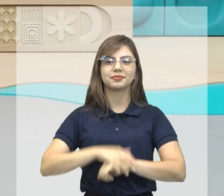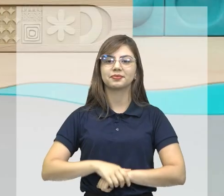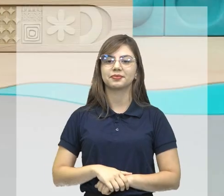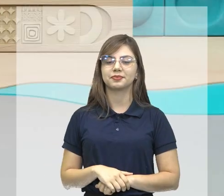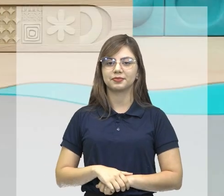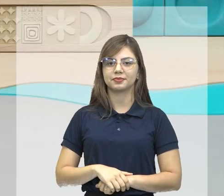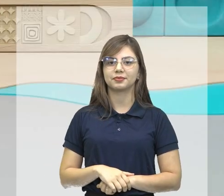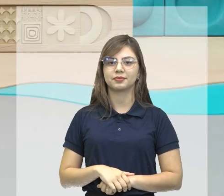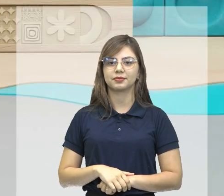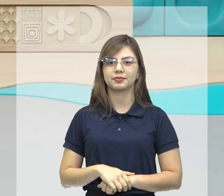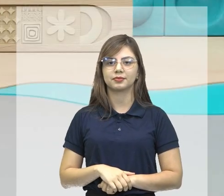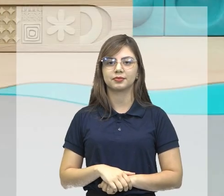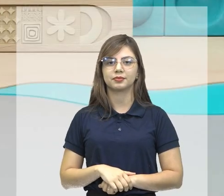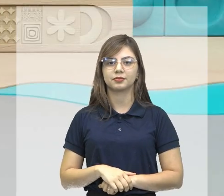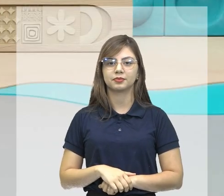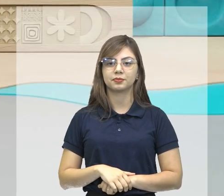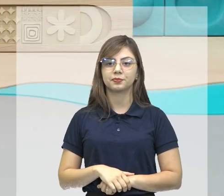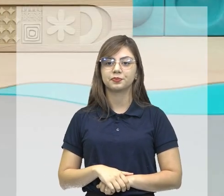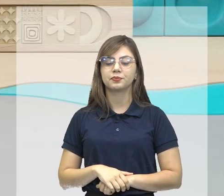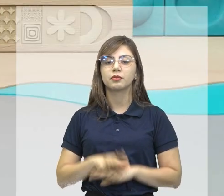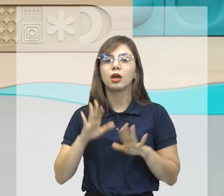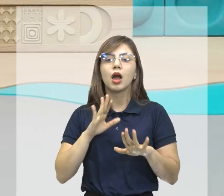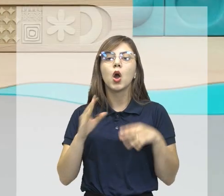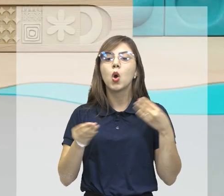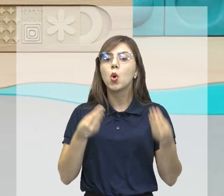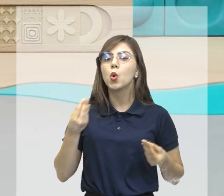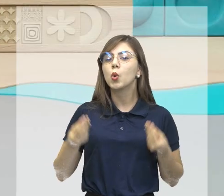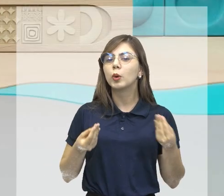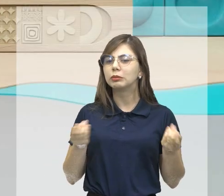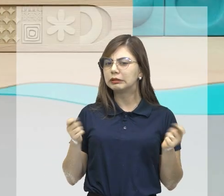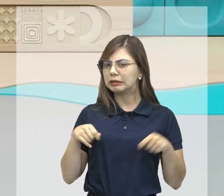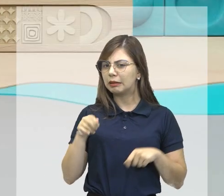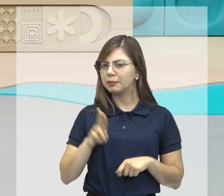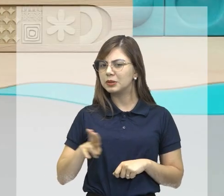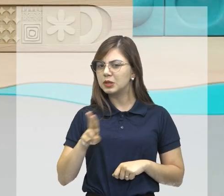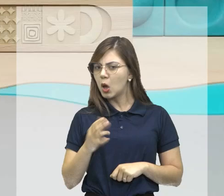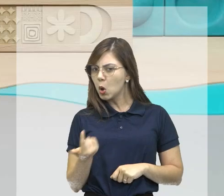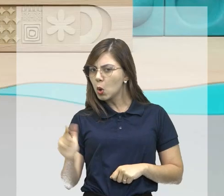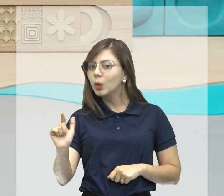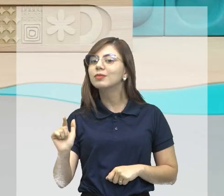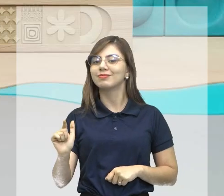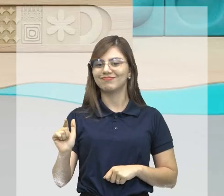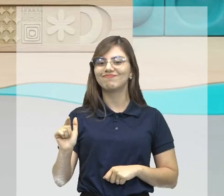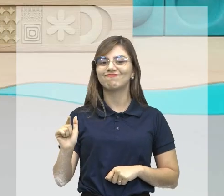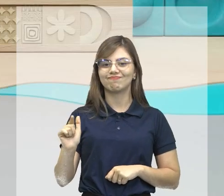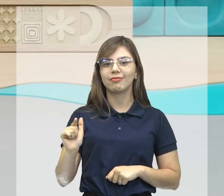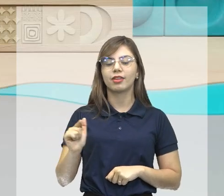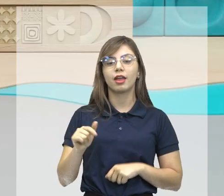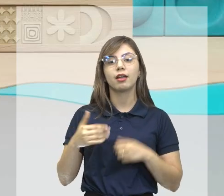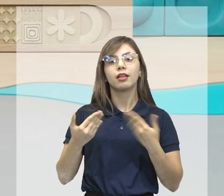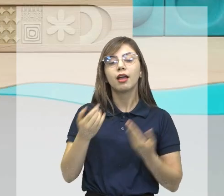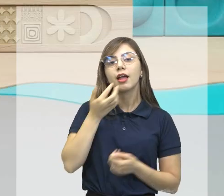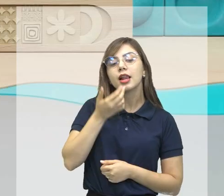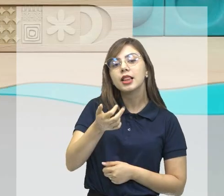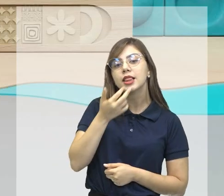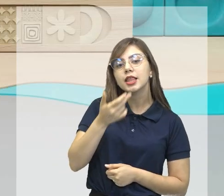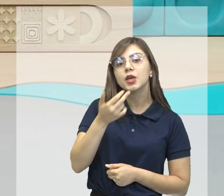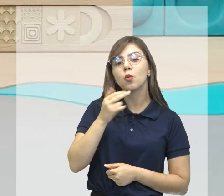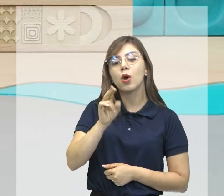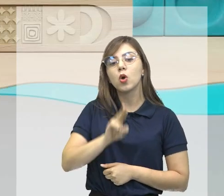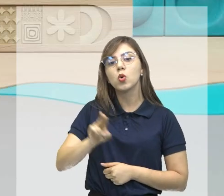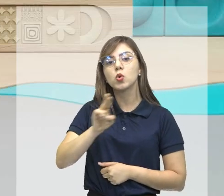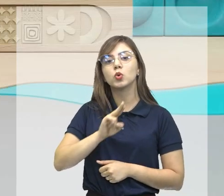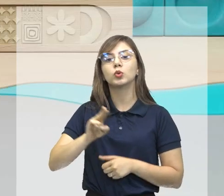esse detalhe aí. Como é que ela é usada também? Ela é usada como língua internacional de viagens